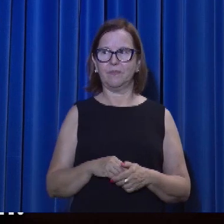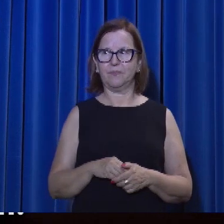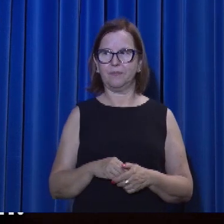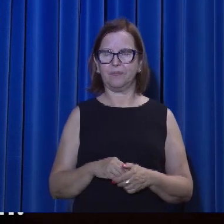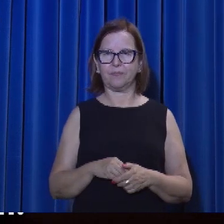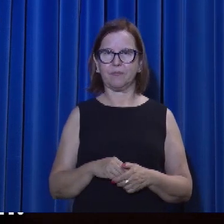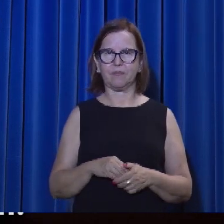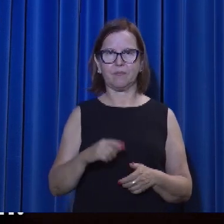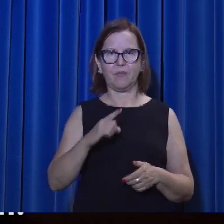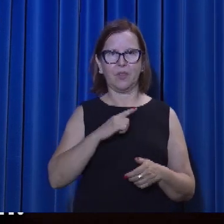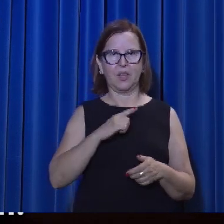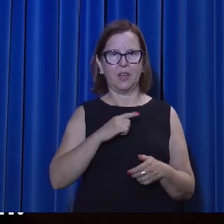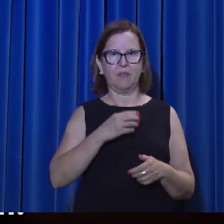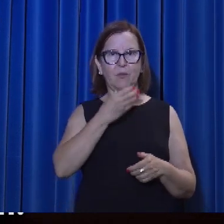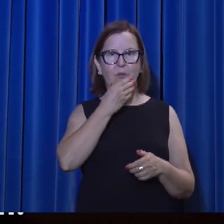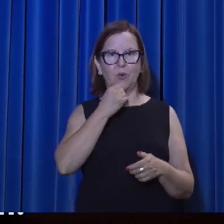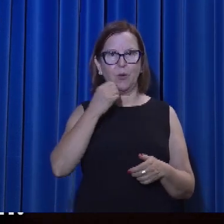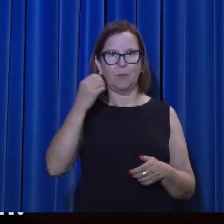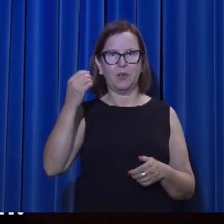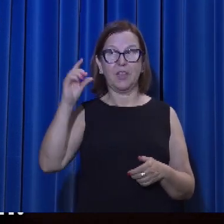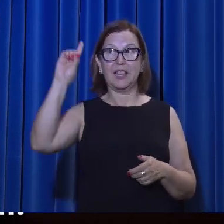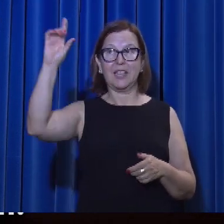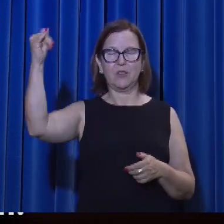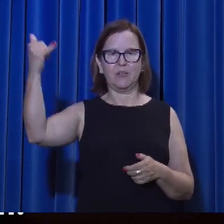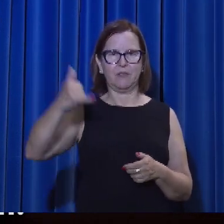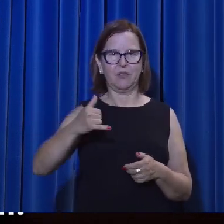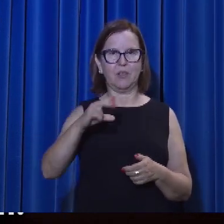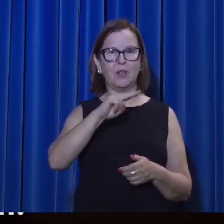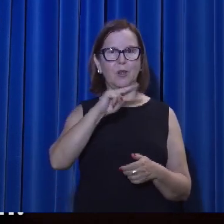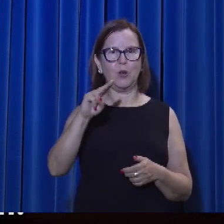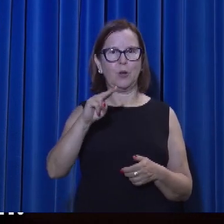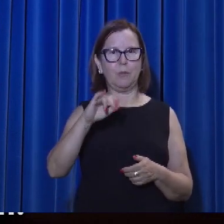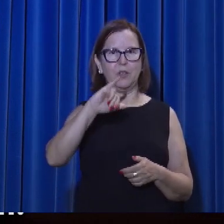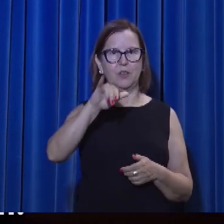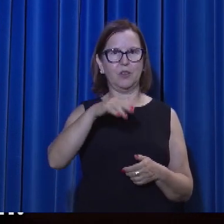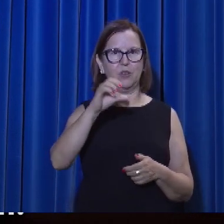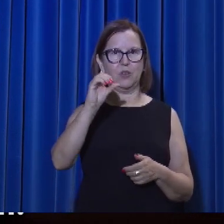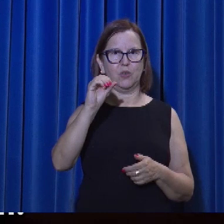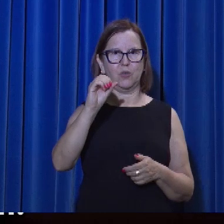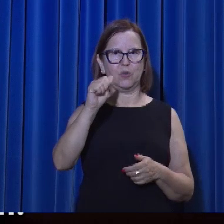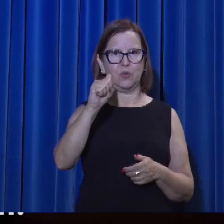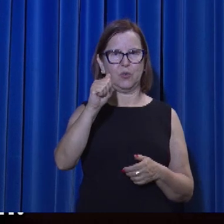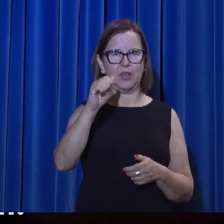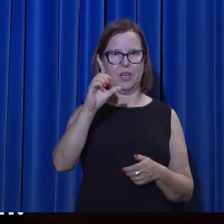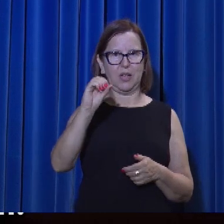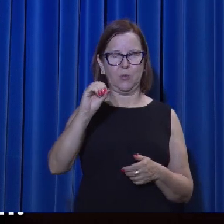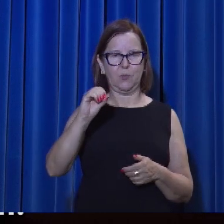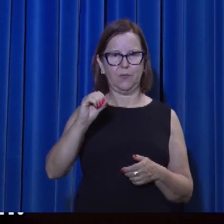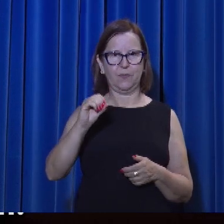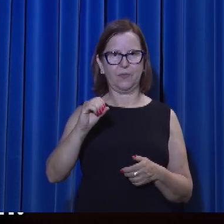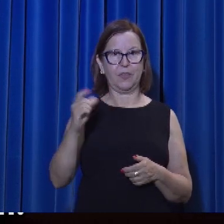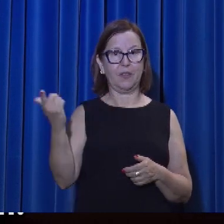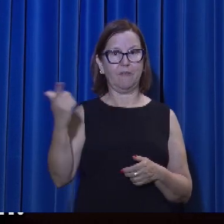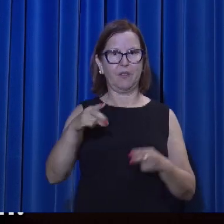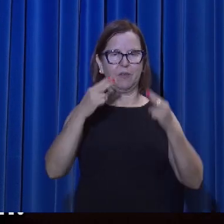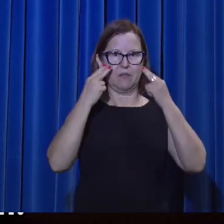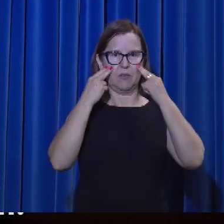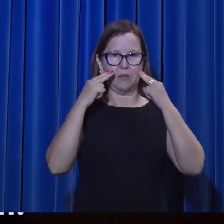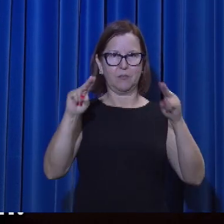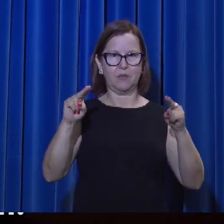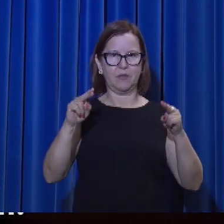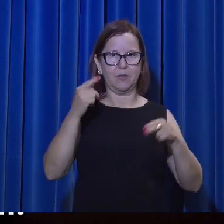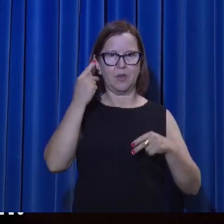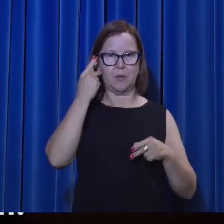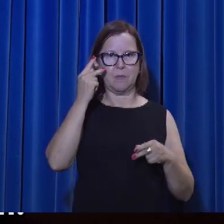Houve um homem enviado por Deus, cujo nome era João. Este veio como testemunha para